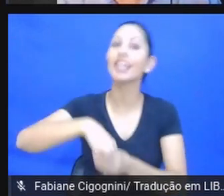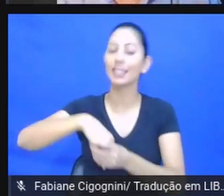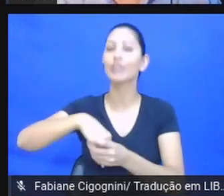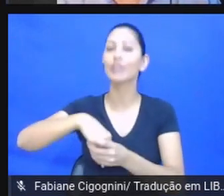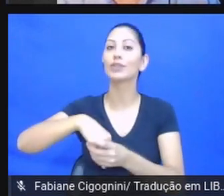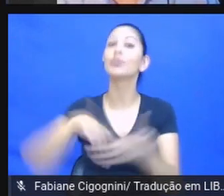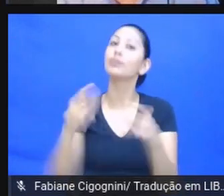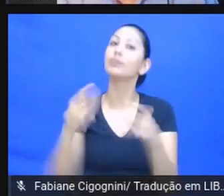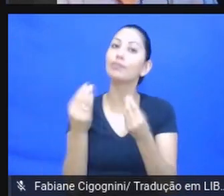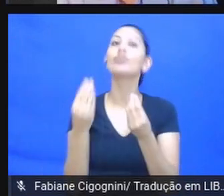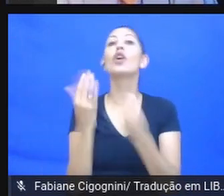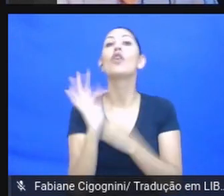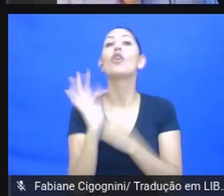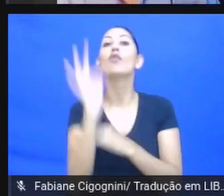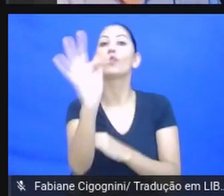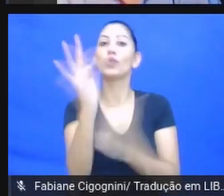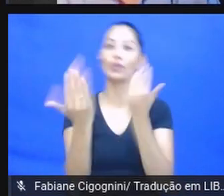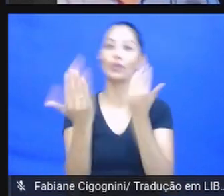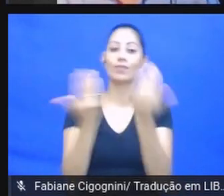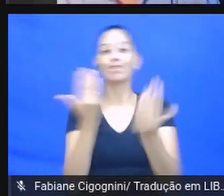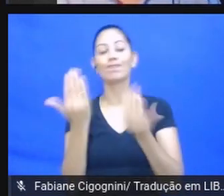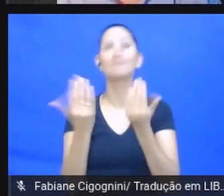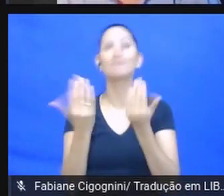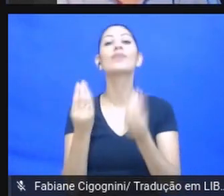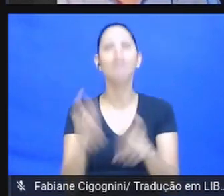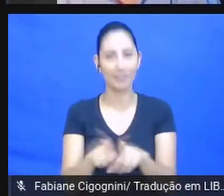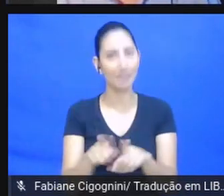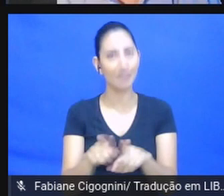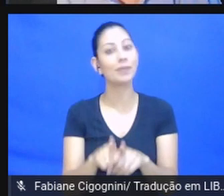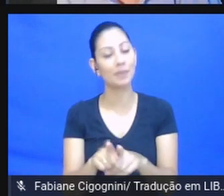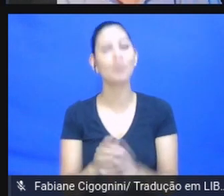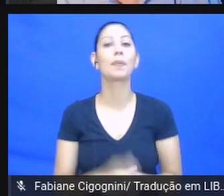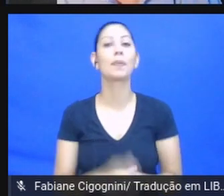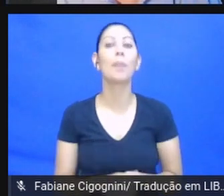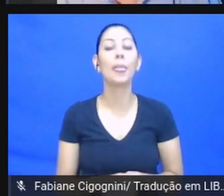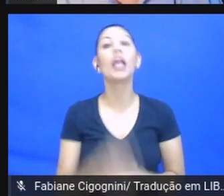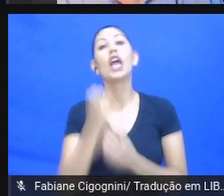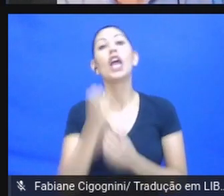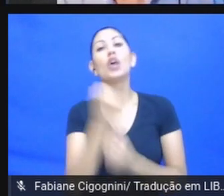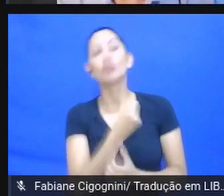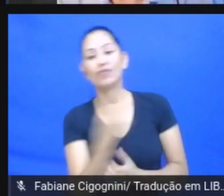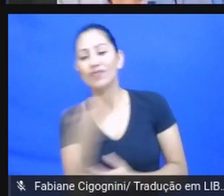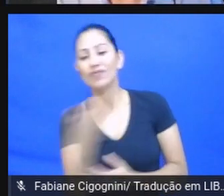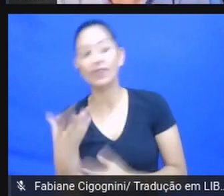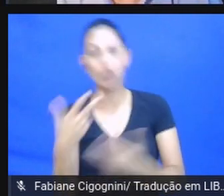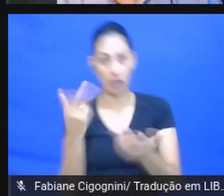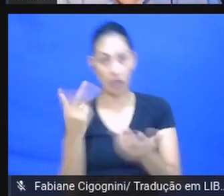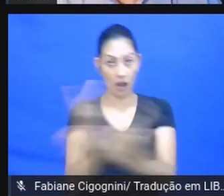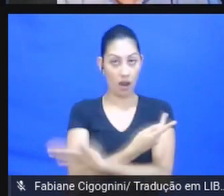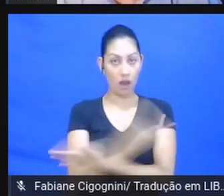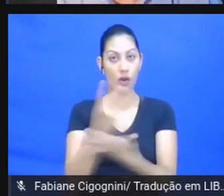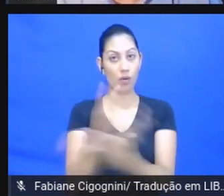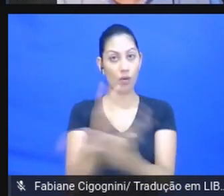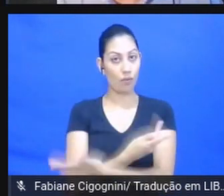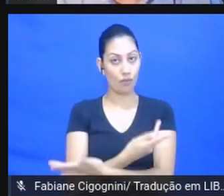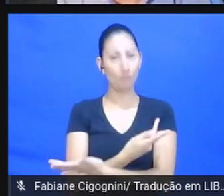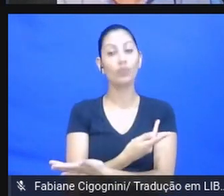também são diferentes. De tudo isso que está acontecendo, o que me parece assim